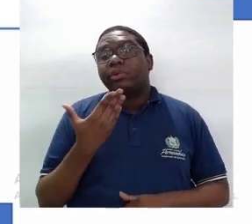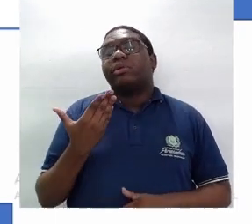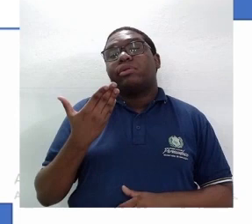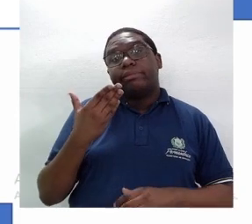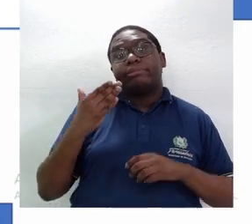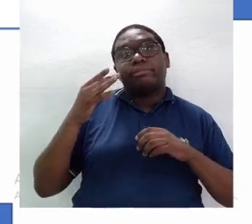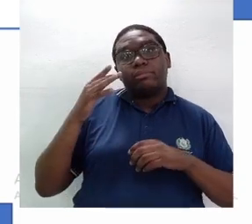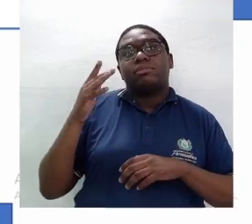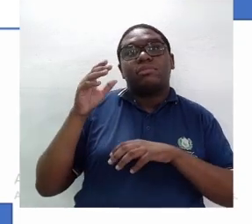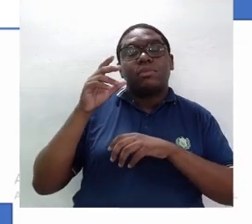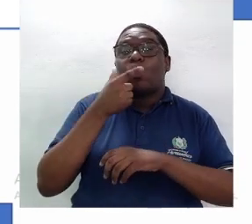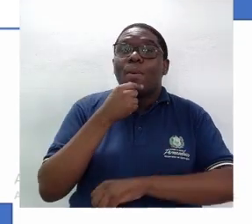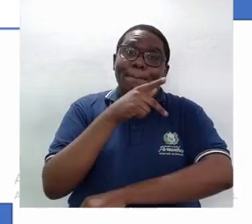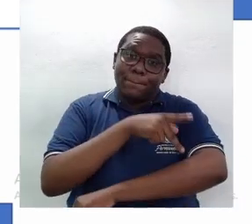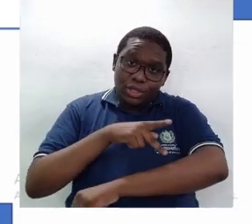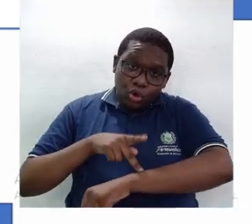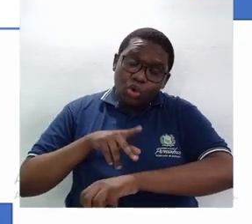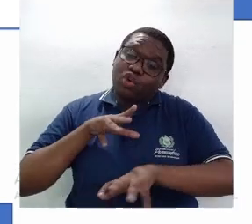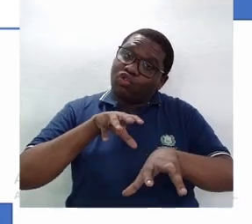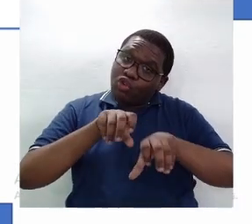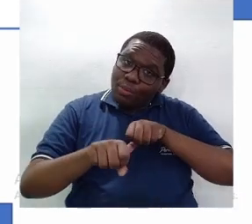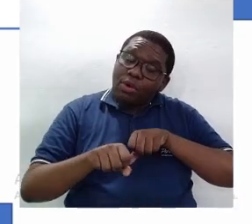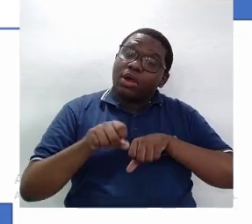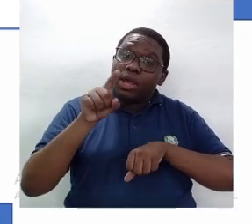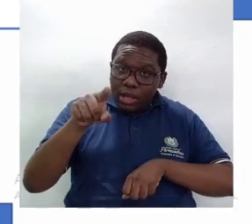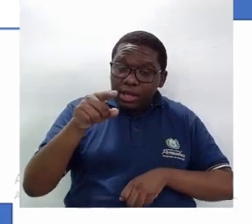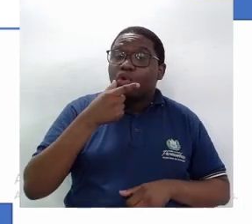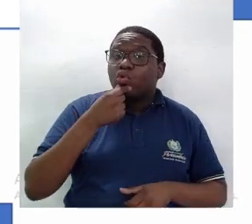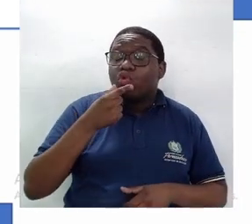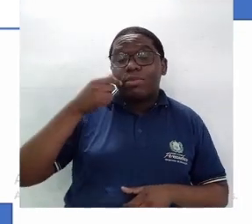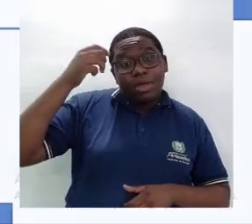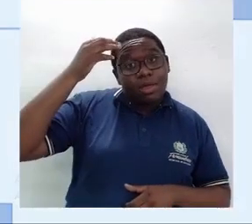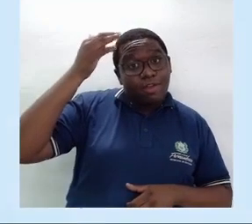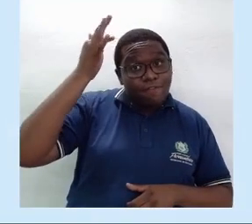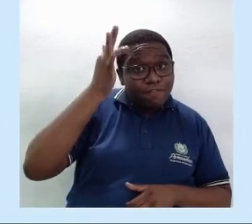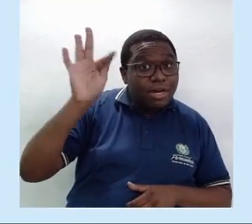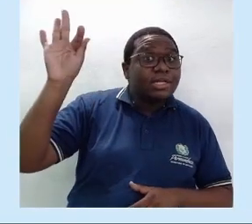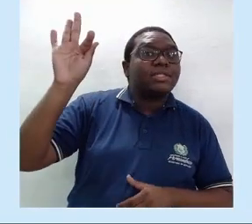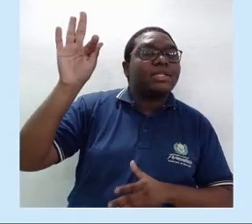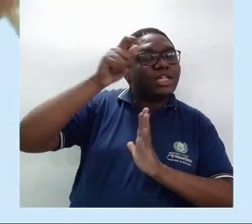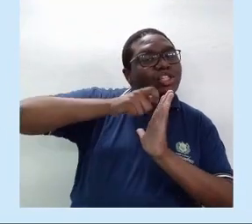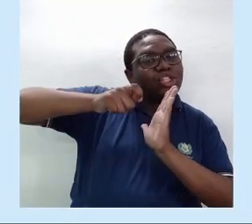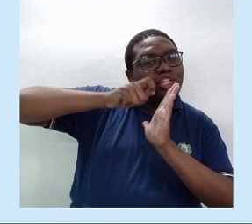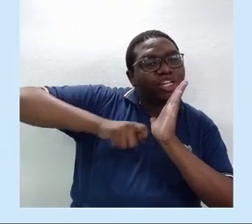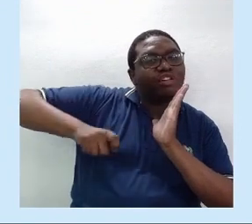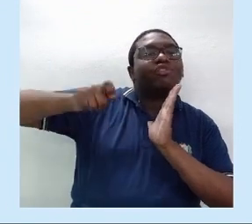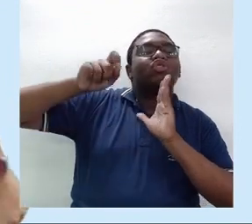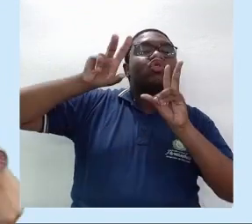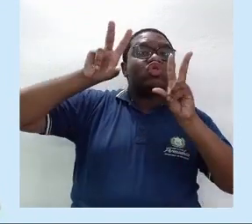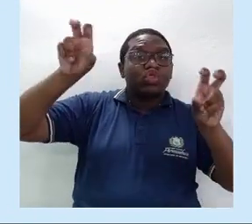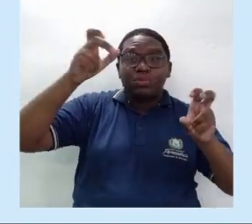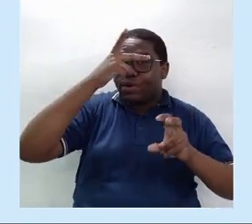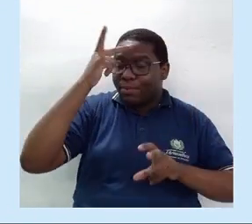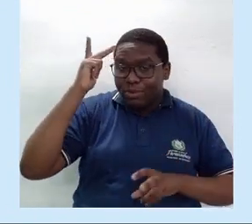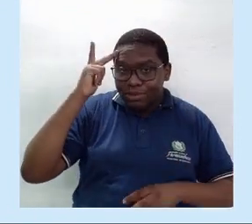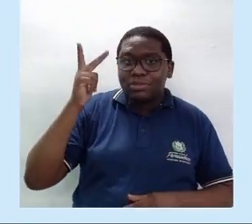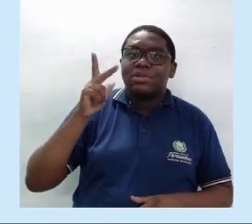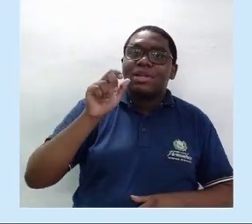educador, pedagogo, autor e tradutor francês. Ele escreveu sob o pseudônimo de